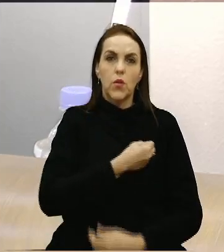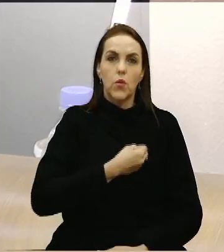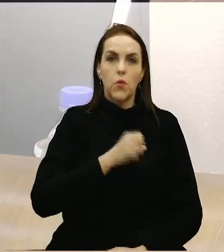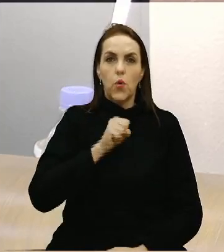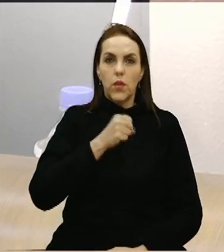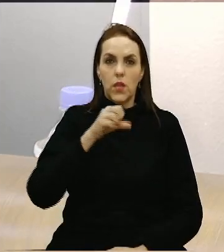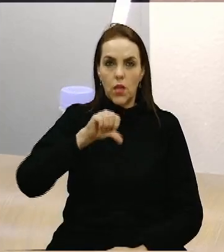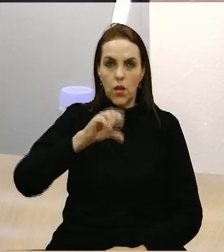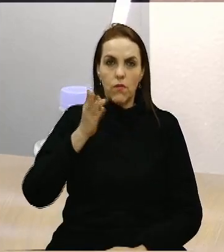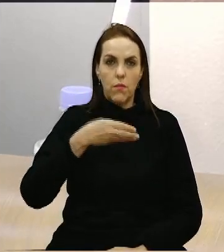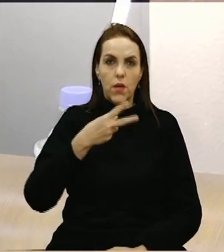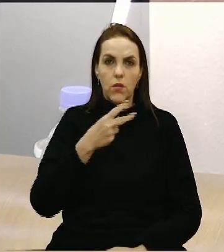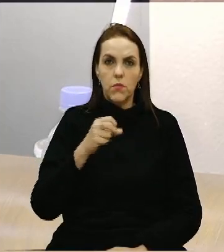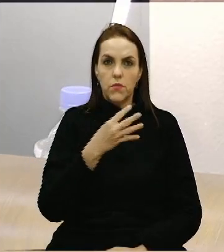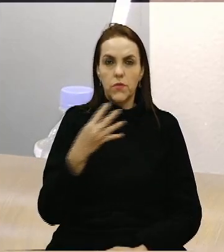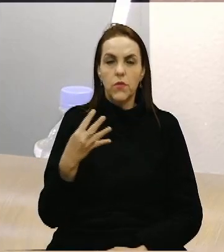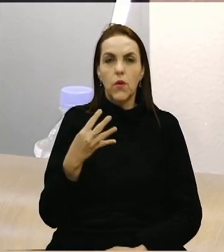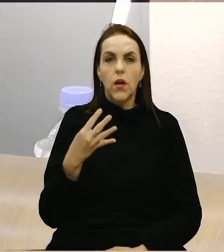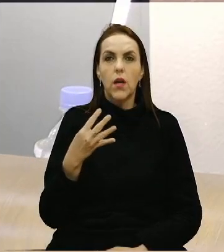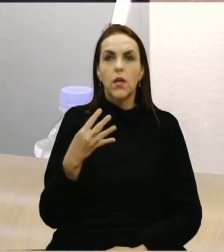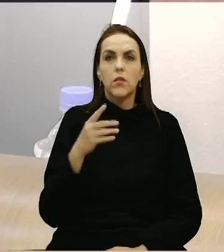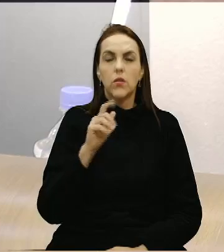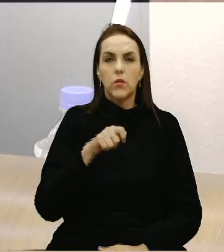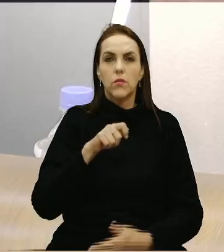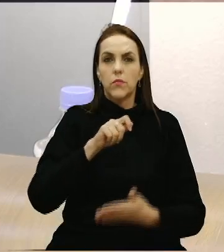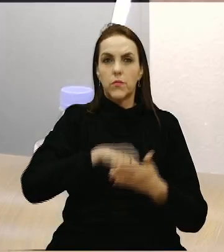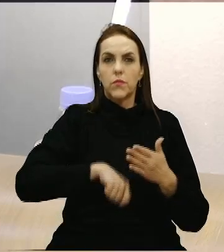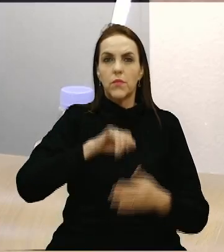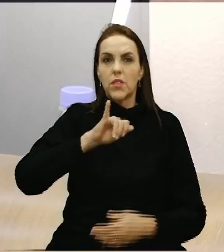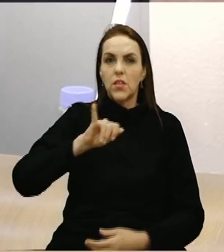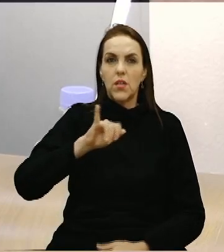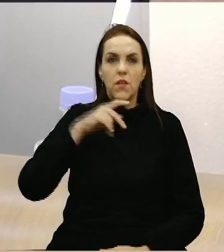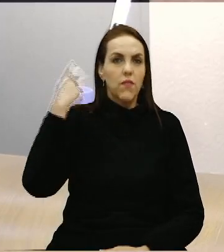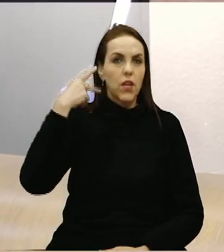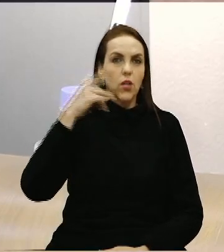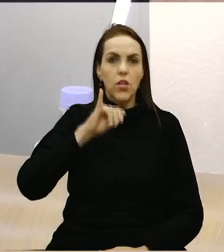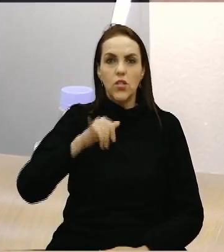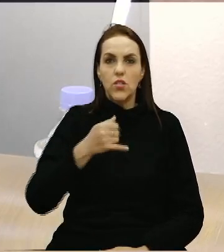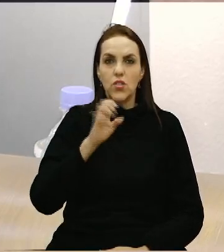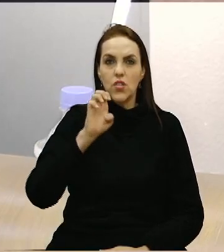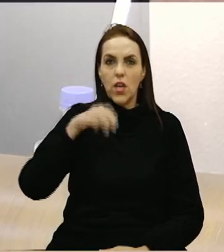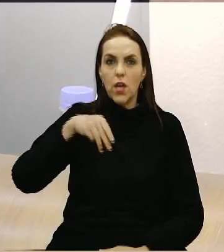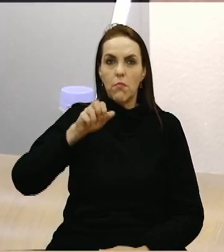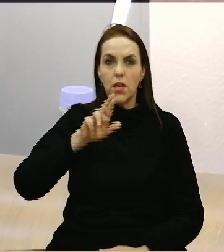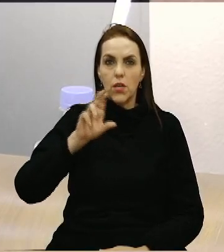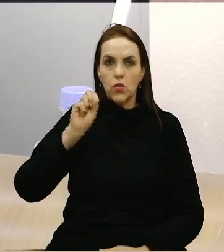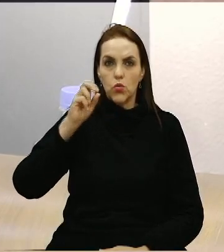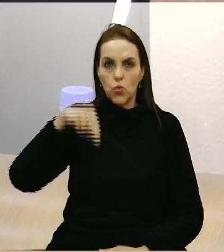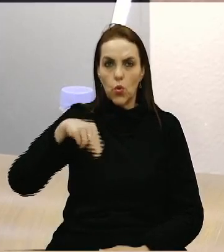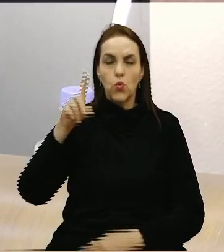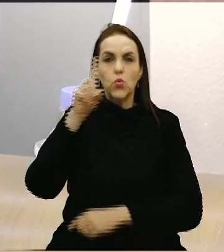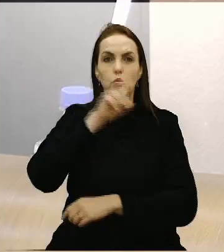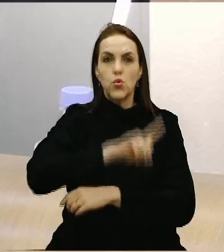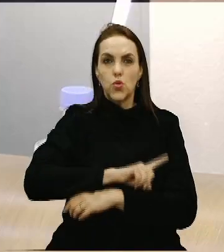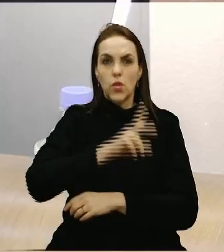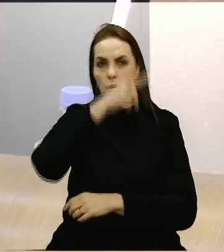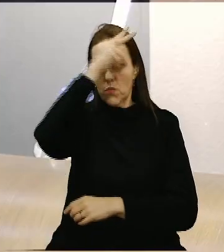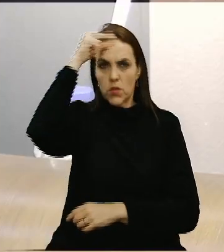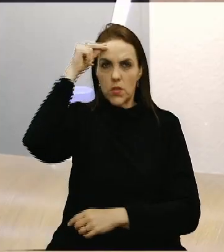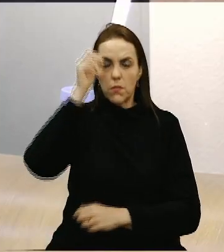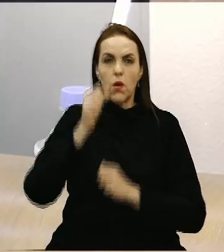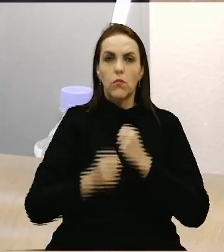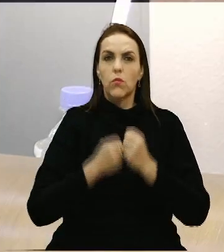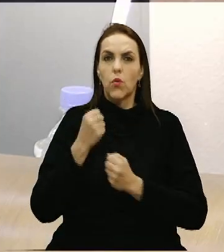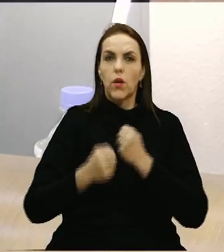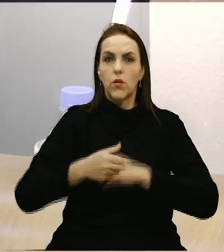89/2024, de autoria do vereador Gemerson Hoffmann, que inclui o Dia Municipal do Corredor de Rua no calendário oficial de